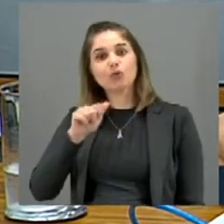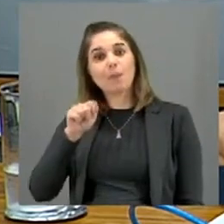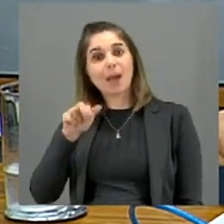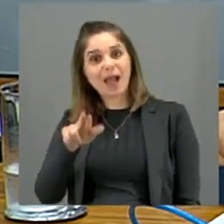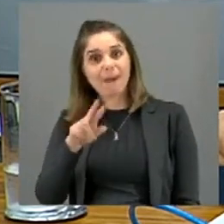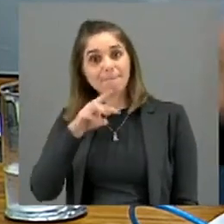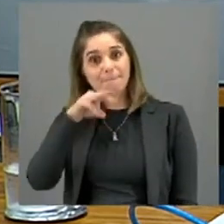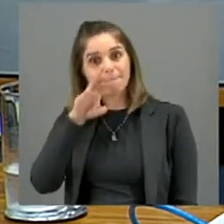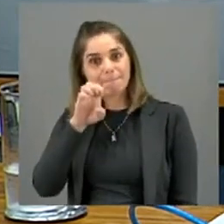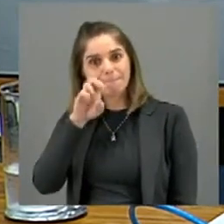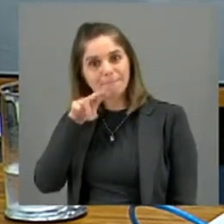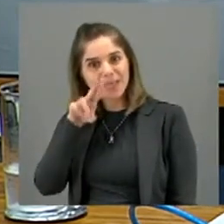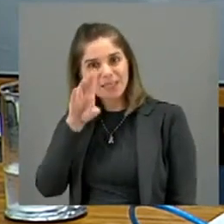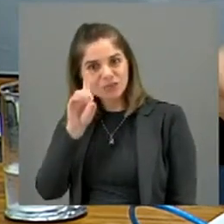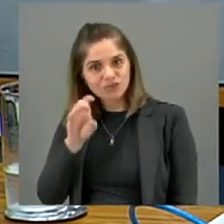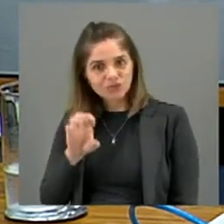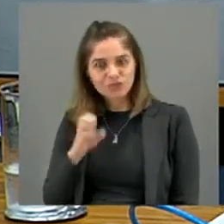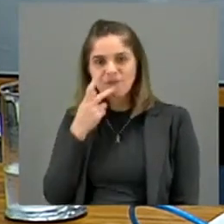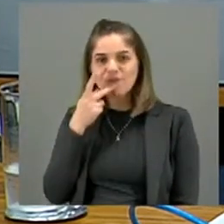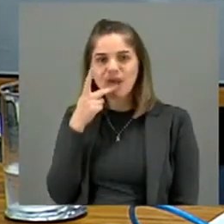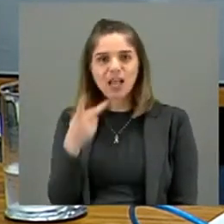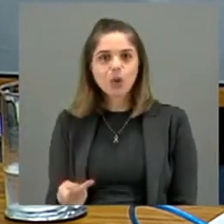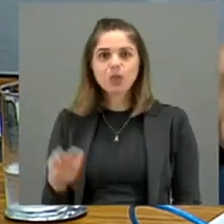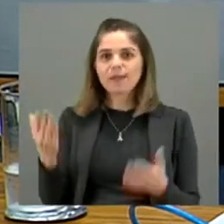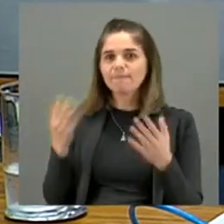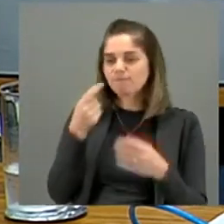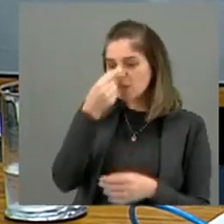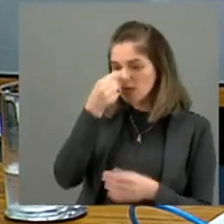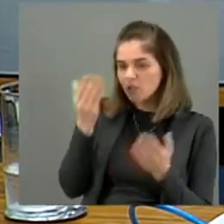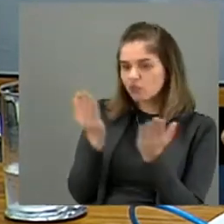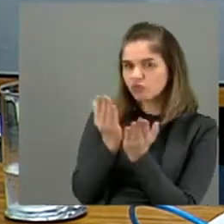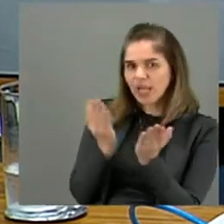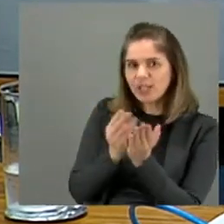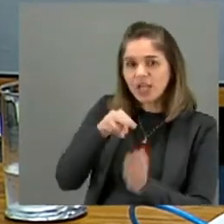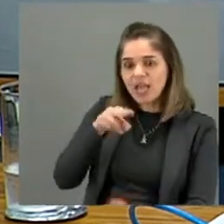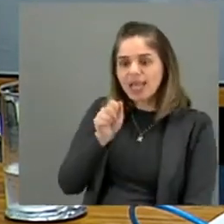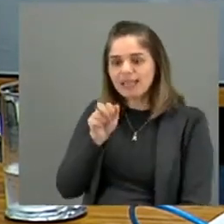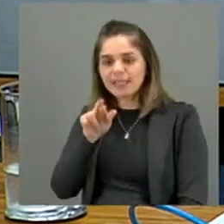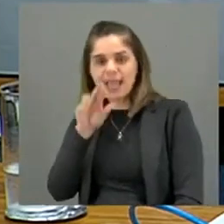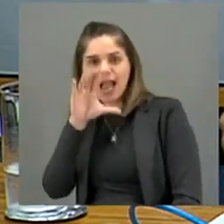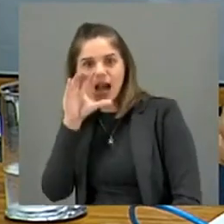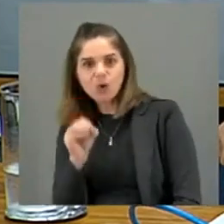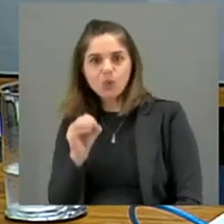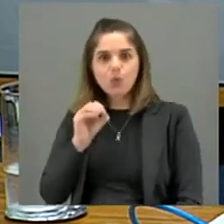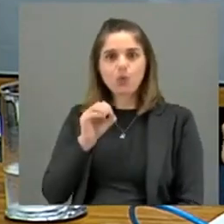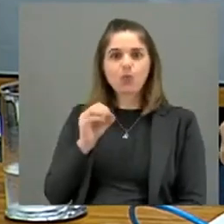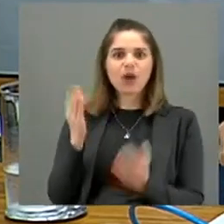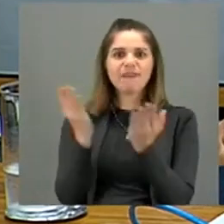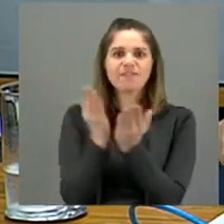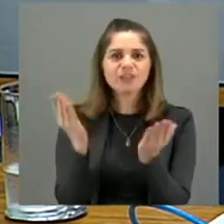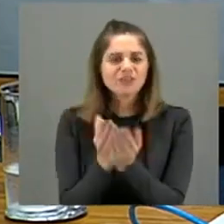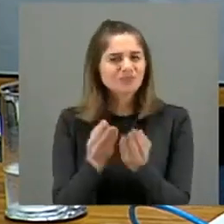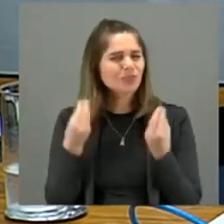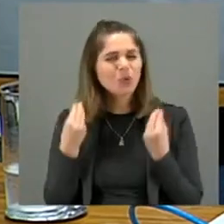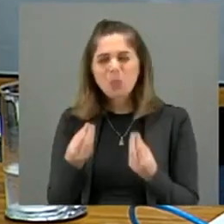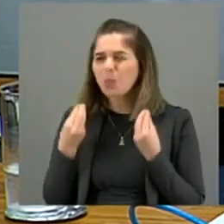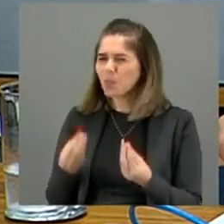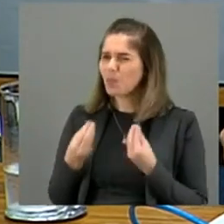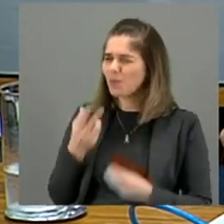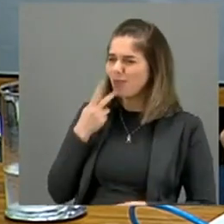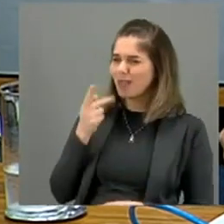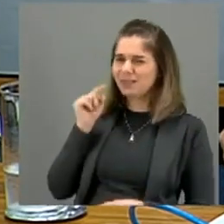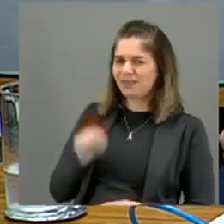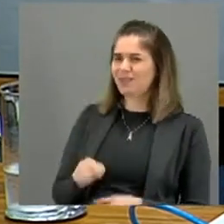chamou de evangélicos, de narco-evangélicos. Com base em quê, ministro? Com base em